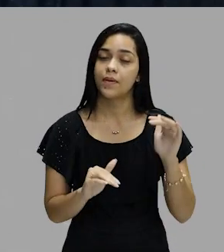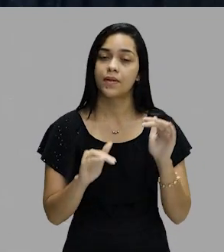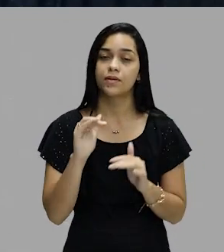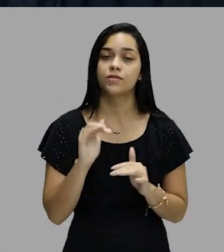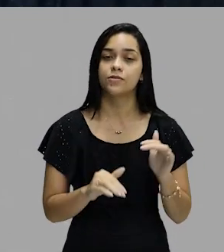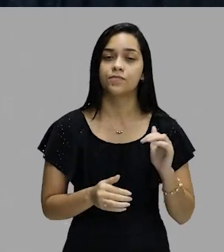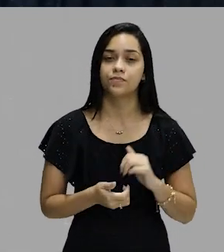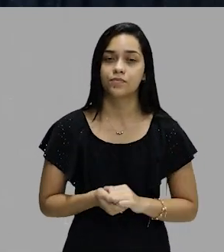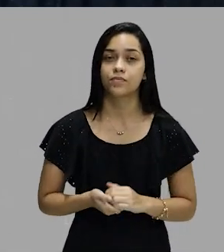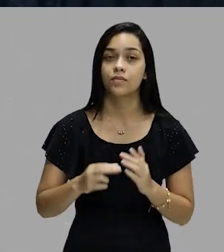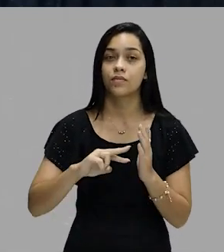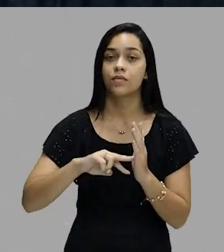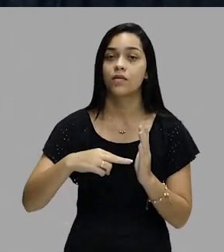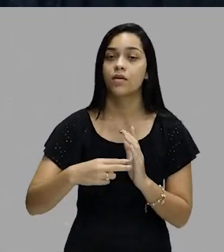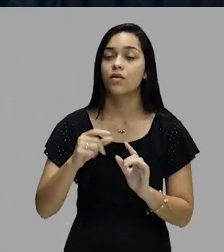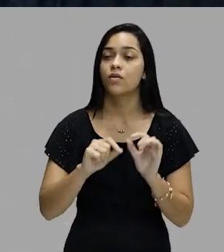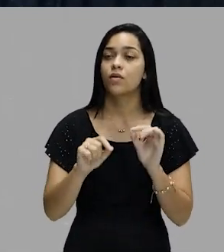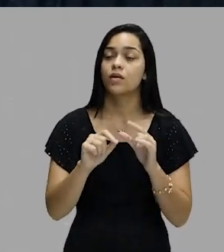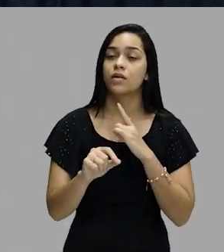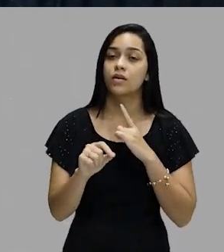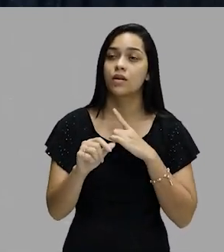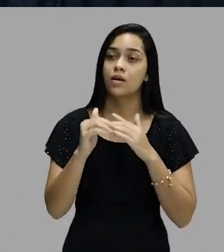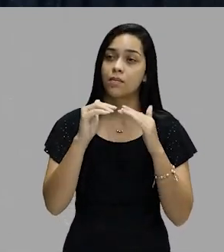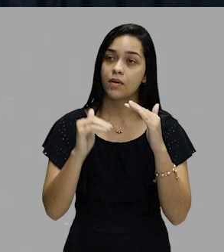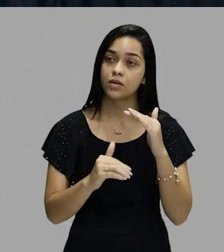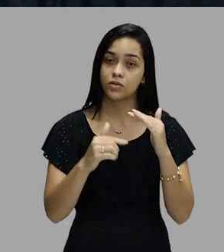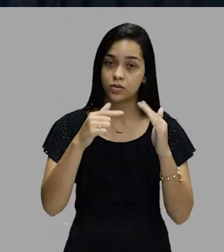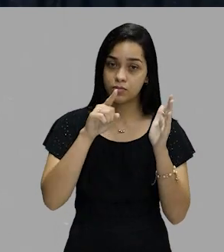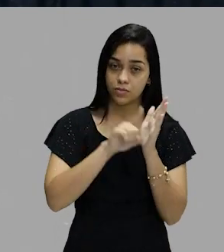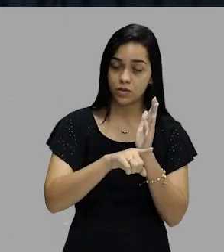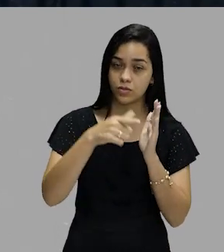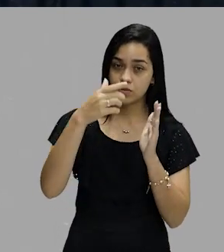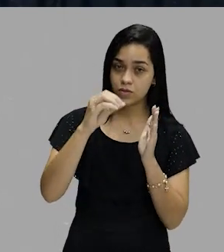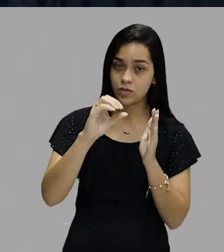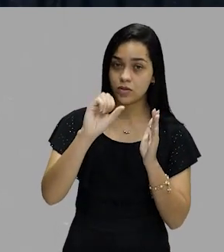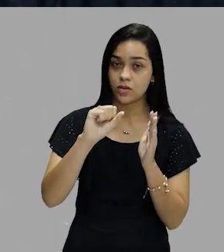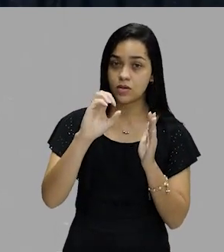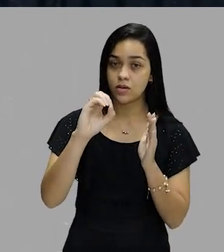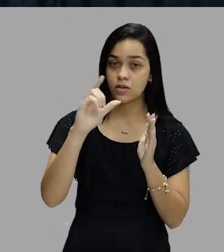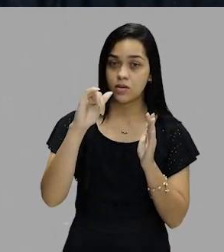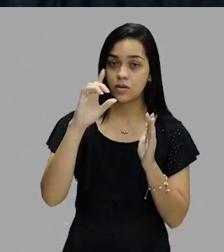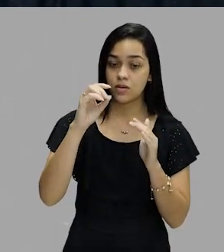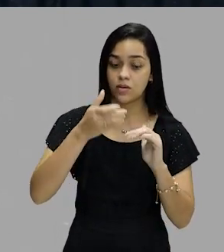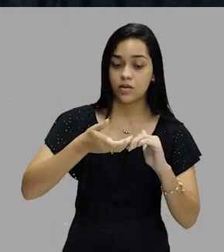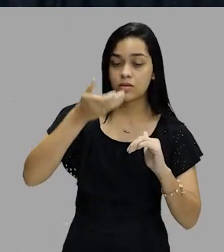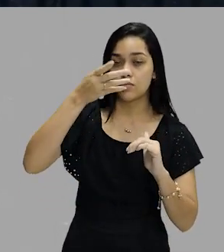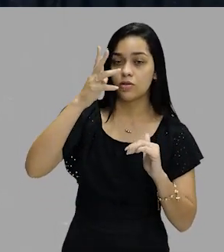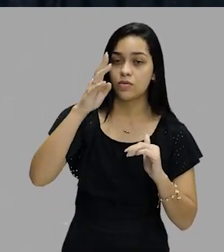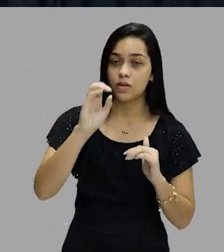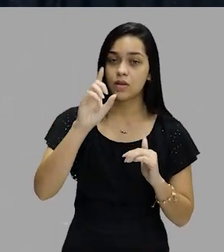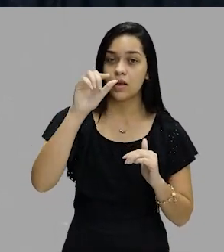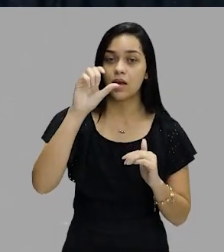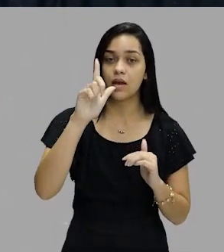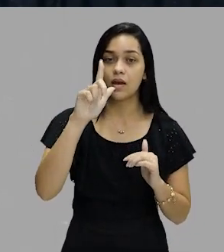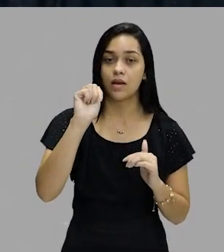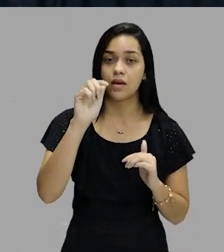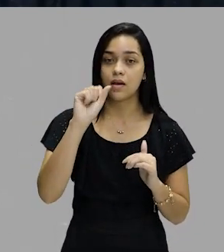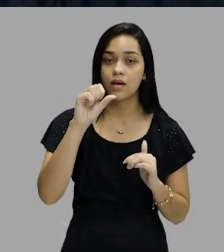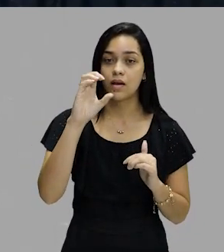Certo? Ou seja, quem está abaixo de menos 20 é sólido e quem está acima de 40 é